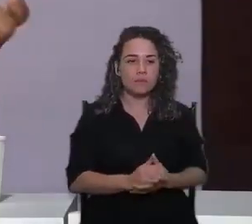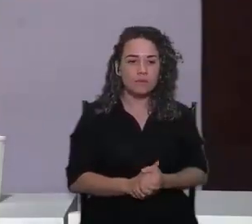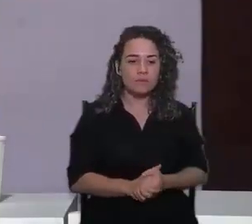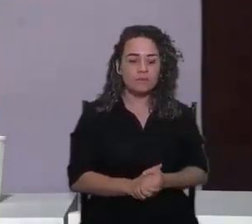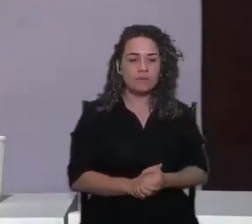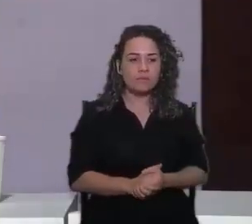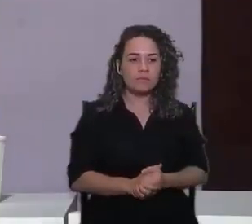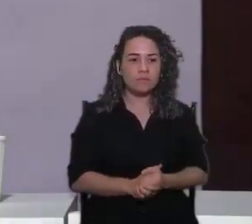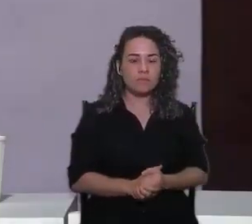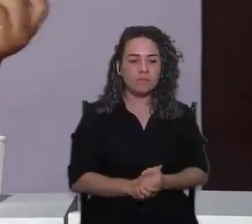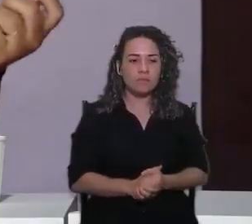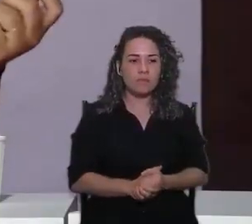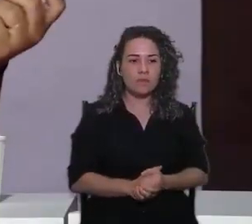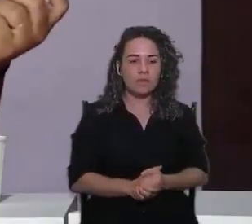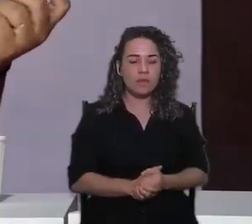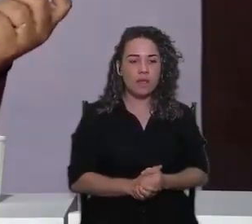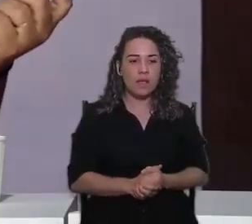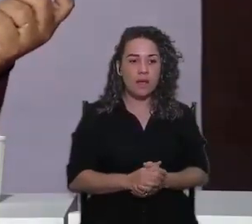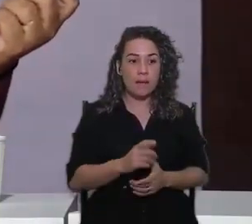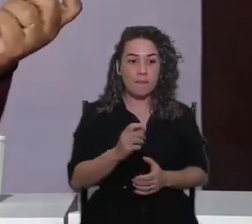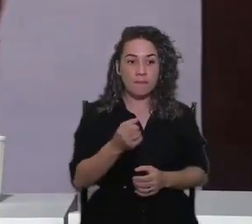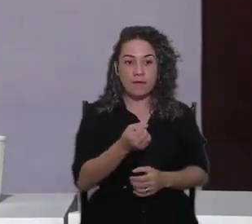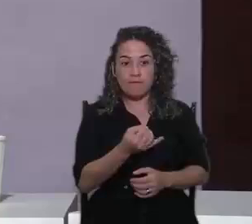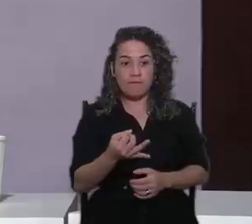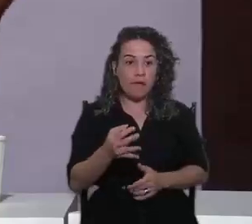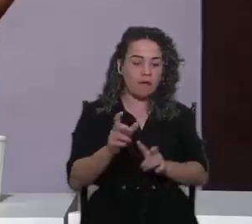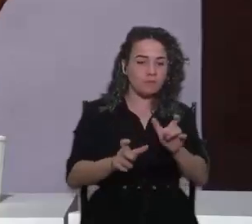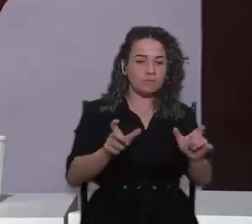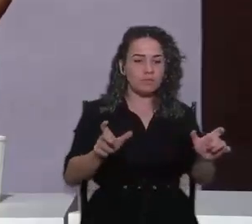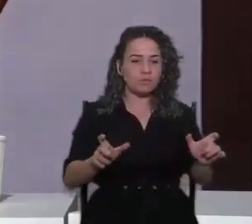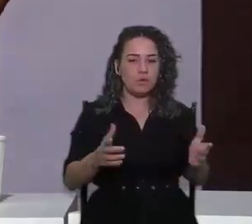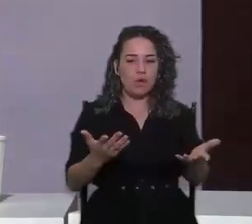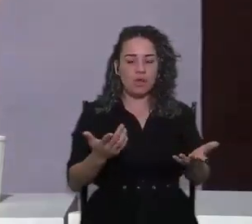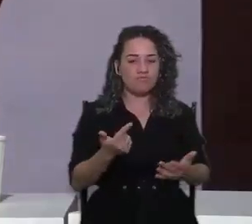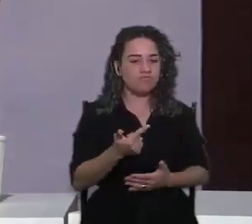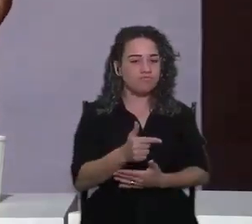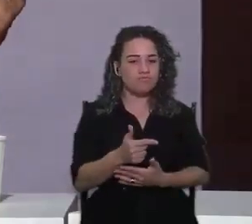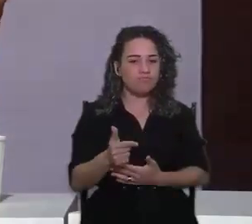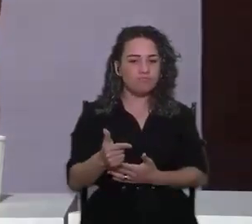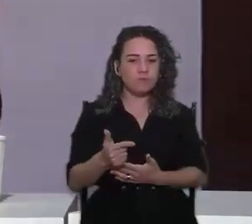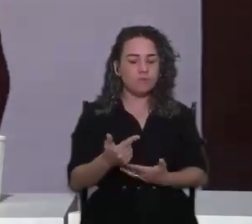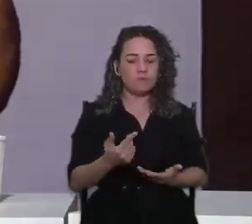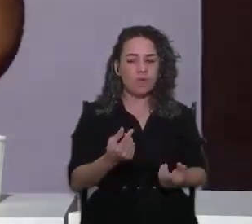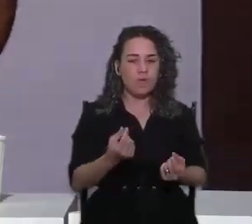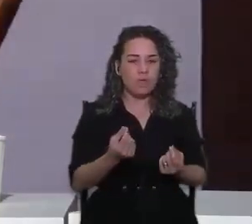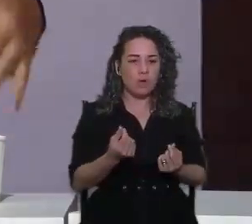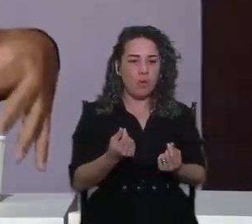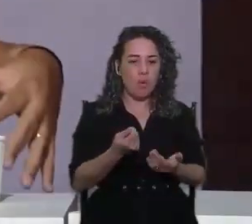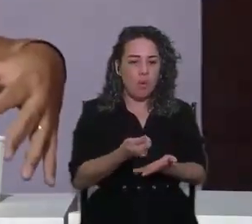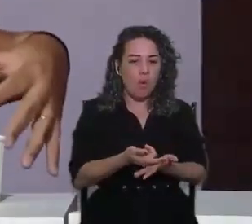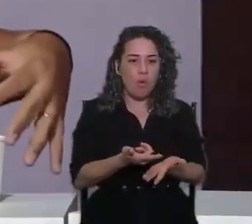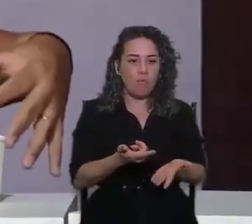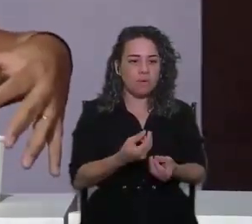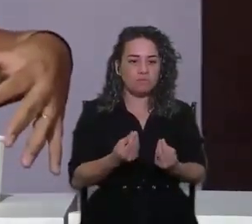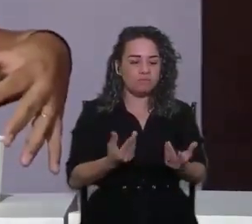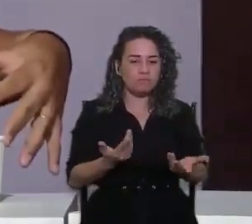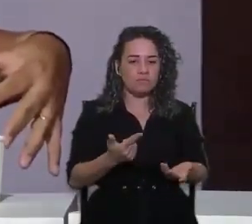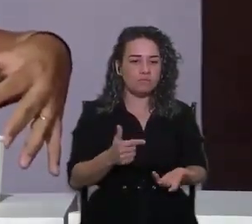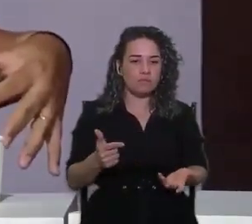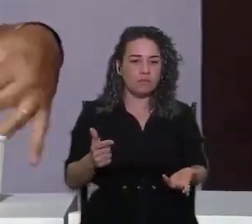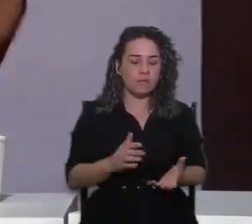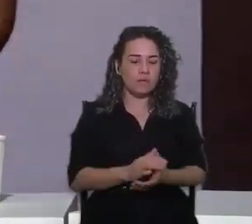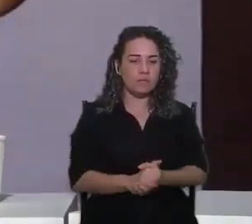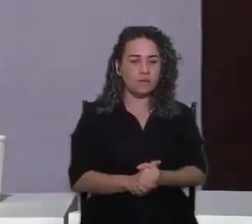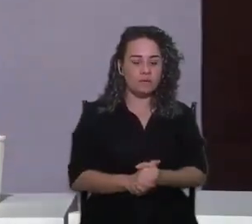pessoas, até porque elas não têm um poder de compra. E aí, às vezes, também tem isso, né? Talvez seja um pouco disso. Você tem a criança que o pai compra as coisas